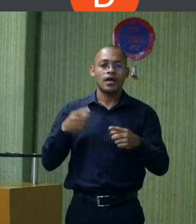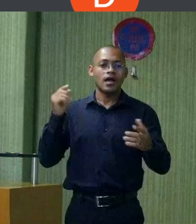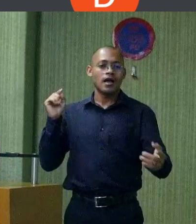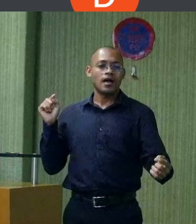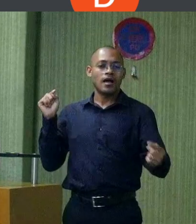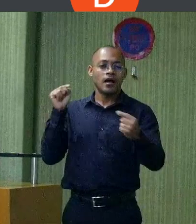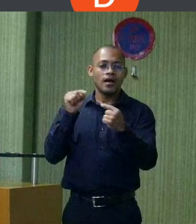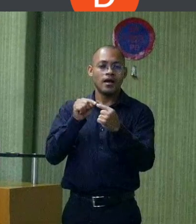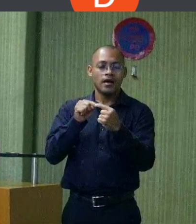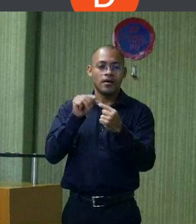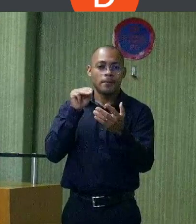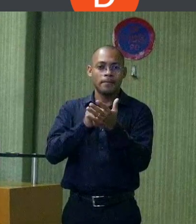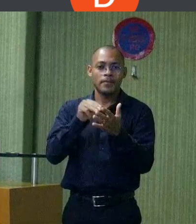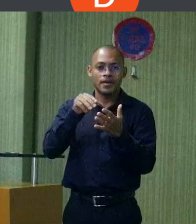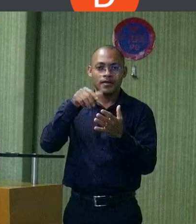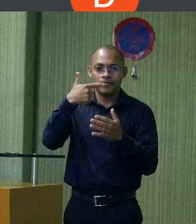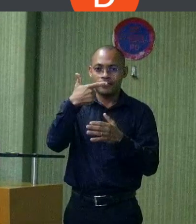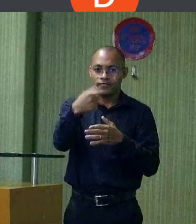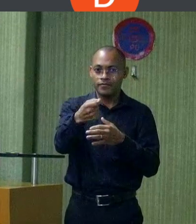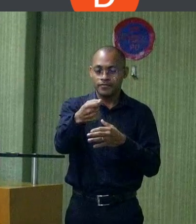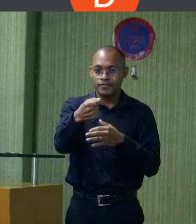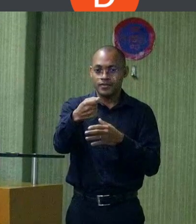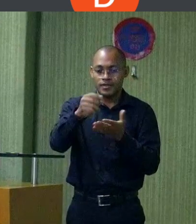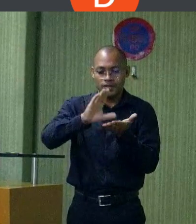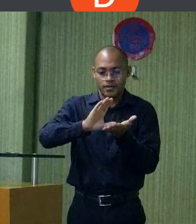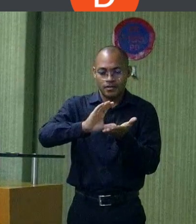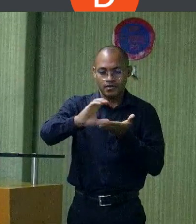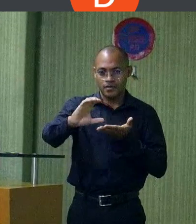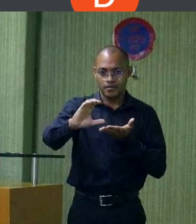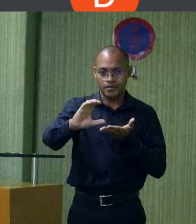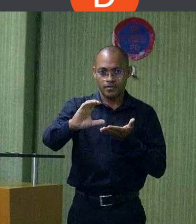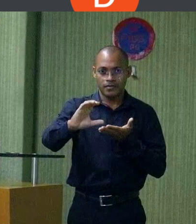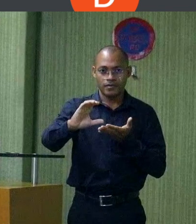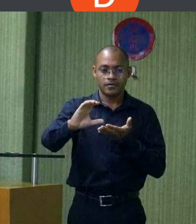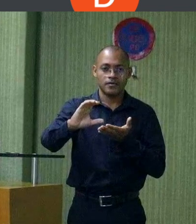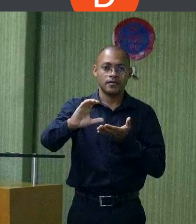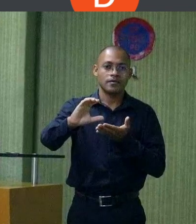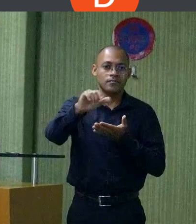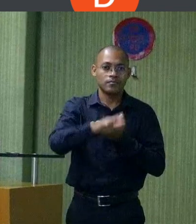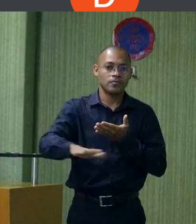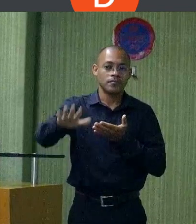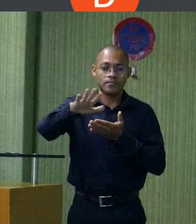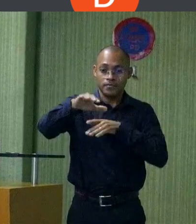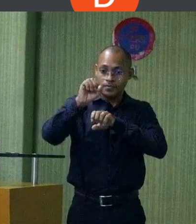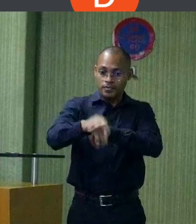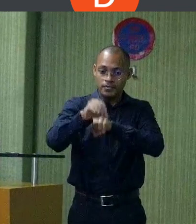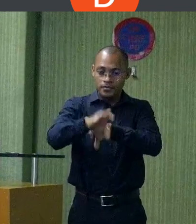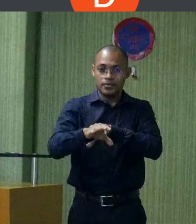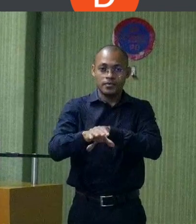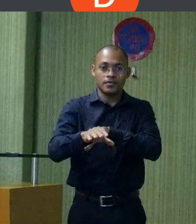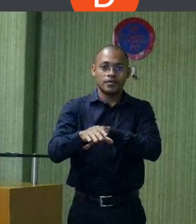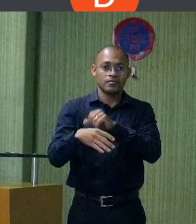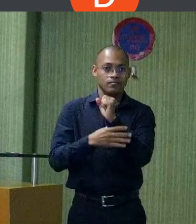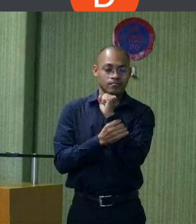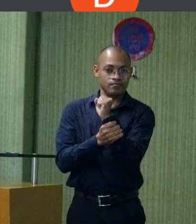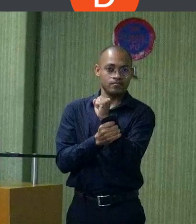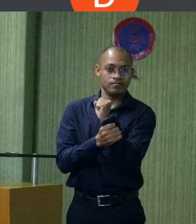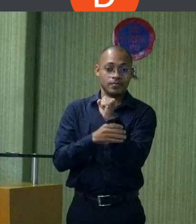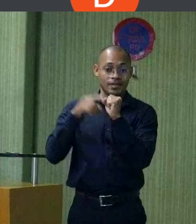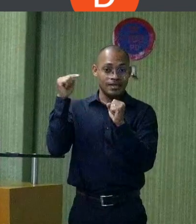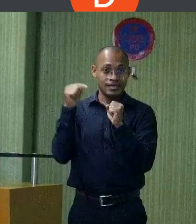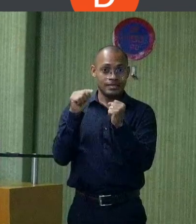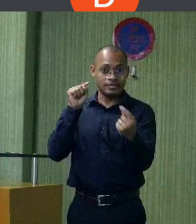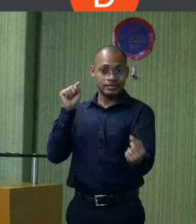apenas de ampliação do investimento eh público em educação como proporção do PIB essa meta